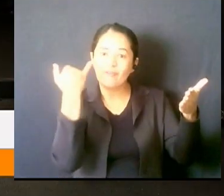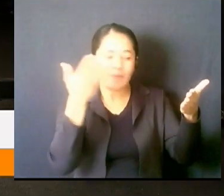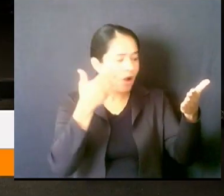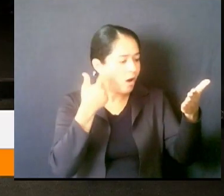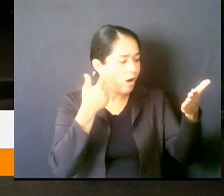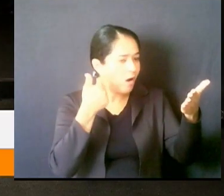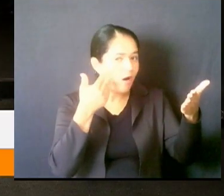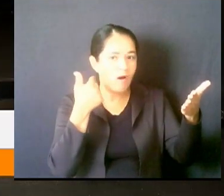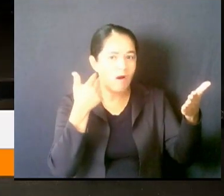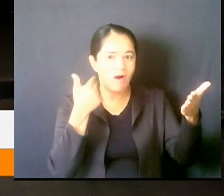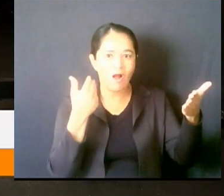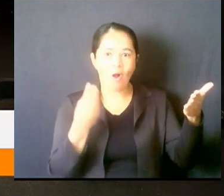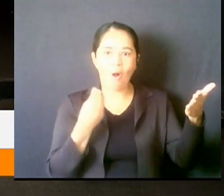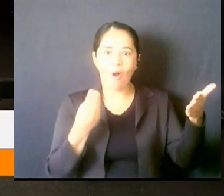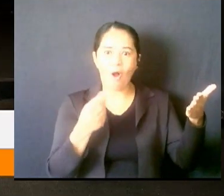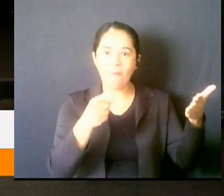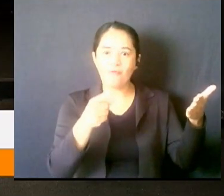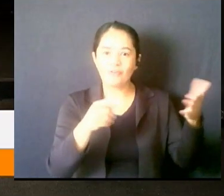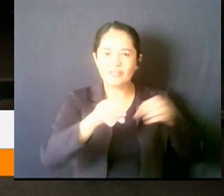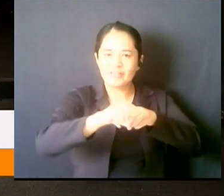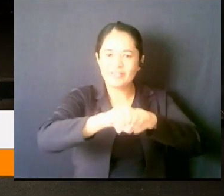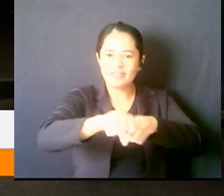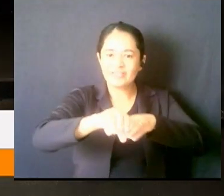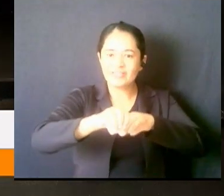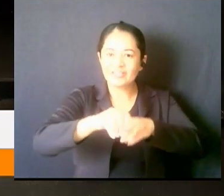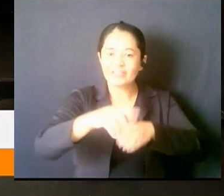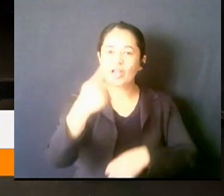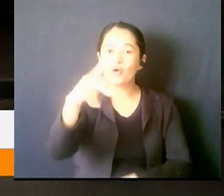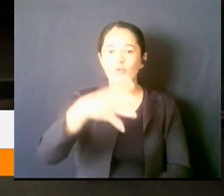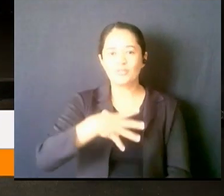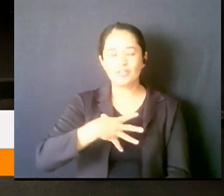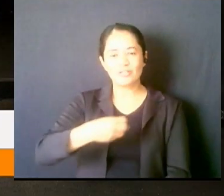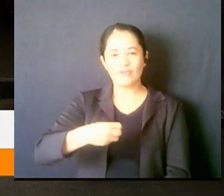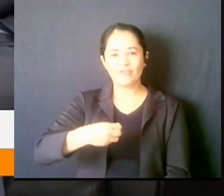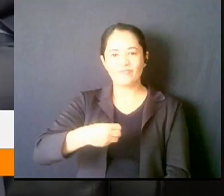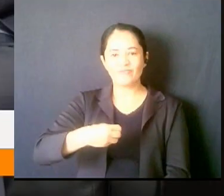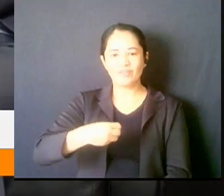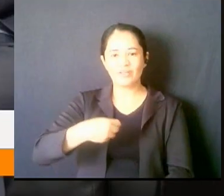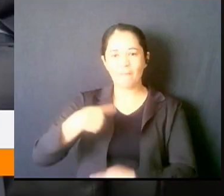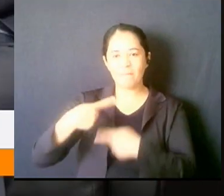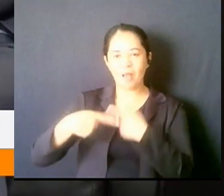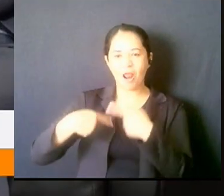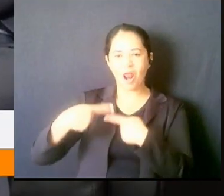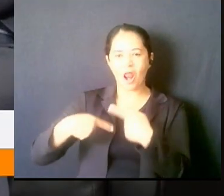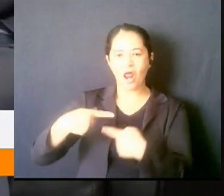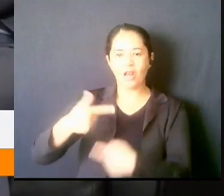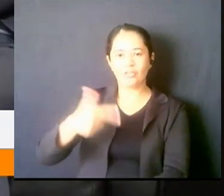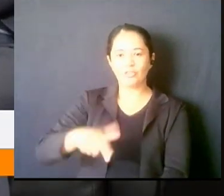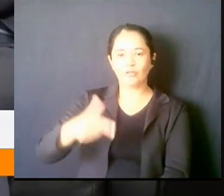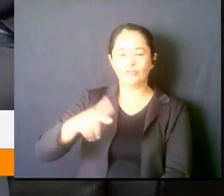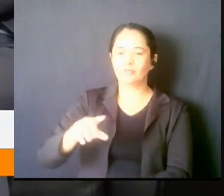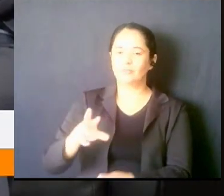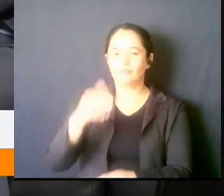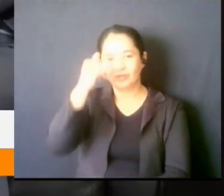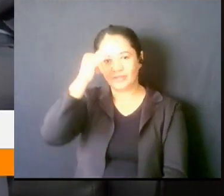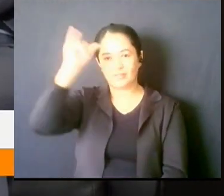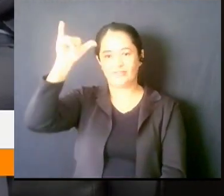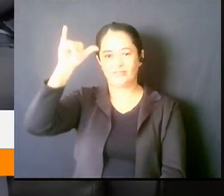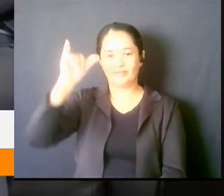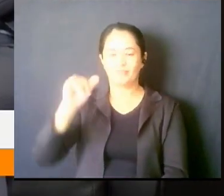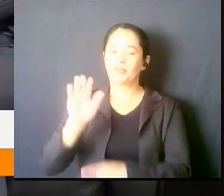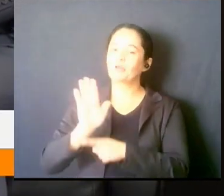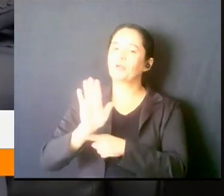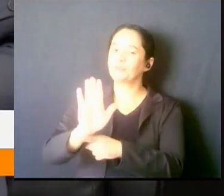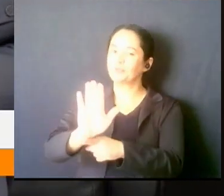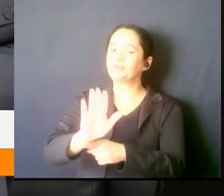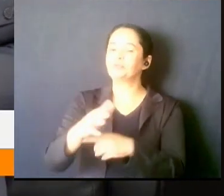você deve orientar aí o seu filho para que ciclos não venham se repetir. Isso ajuda bastante. A informação